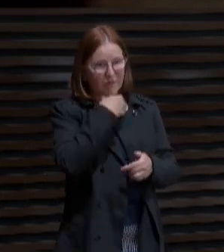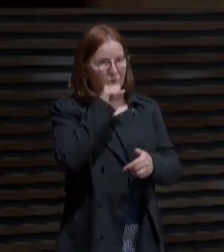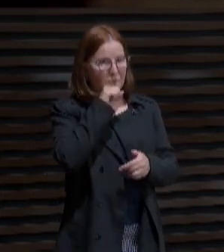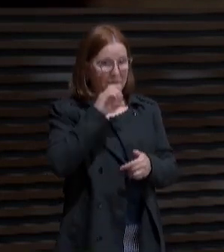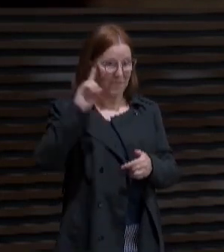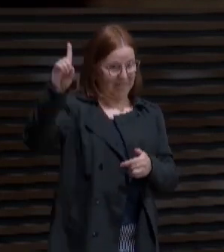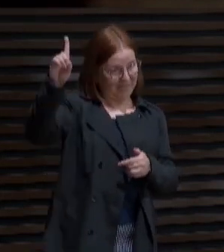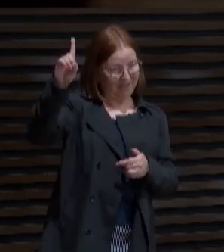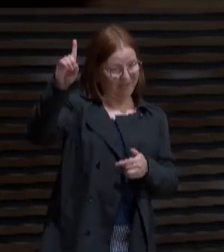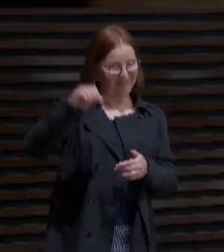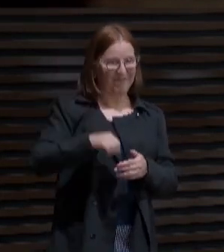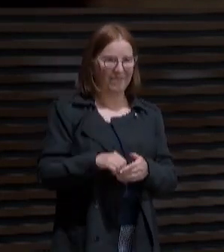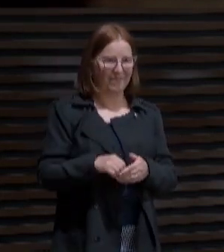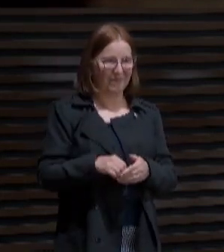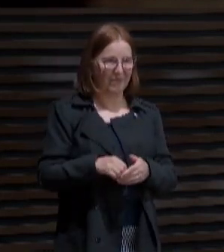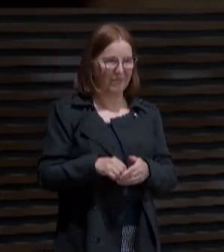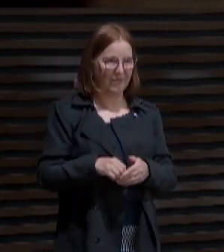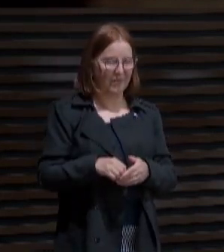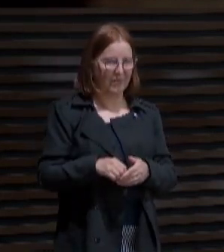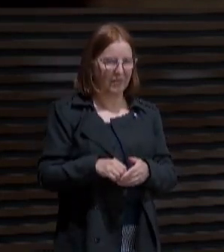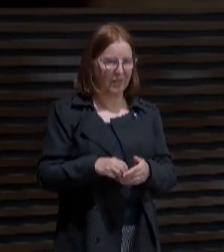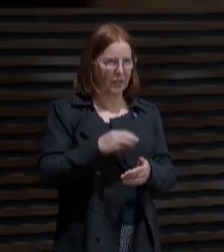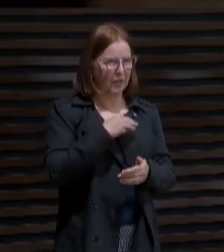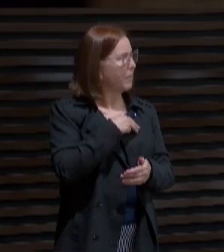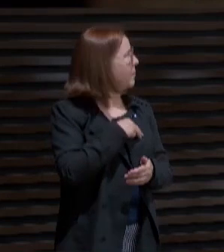Mateus 1,18, na versão NVT.